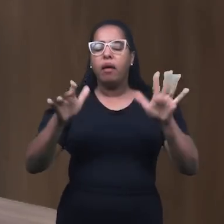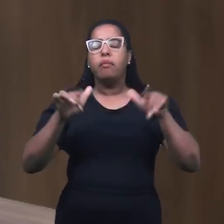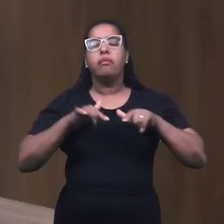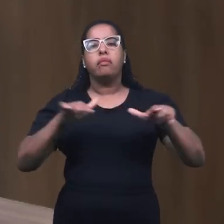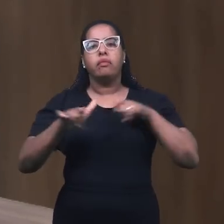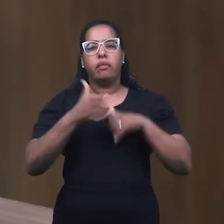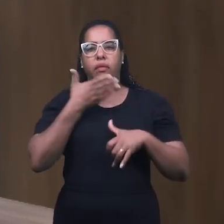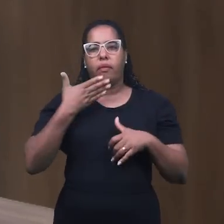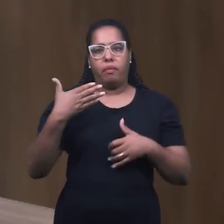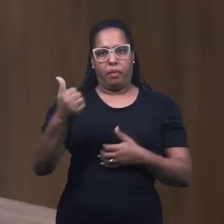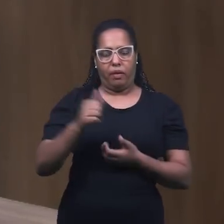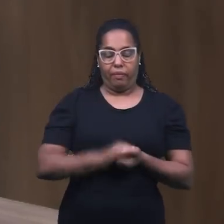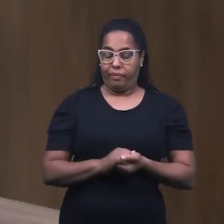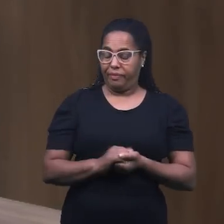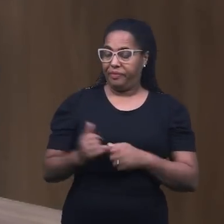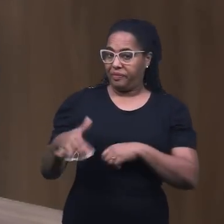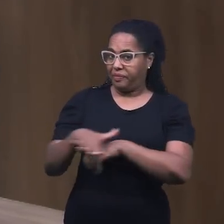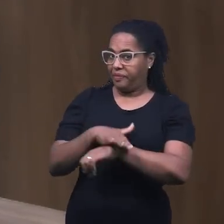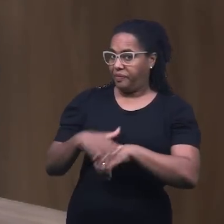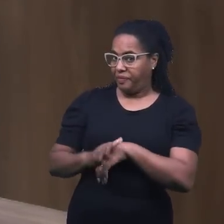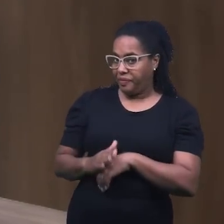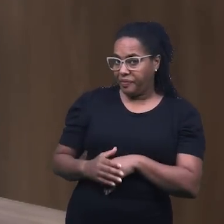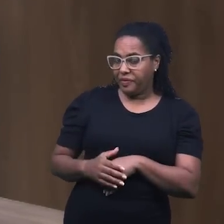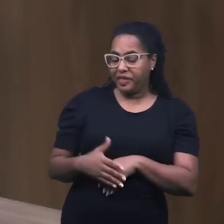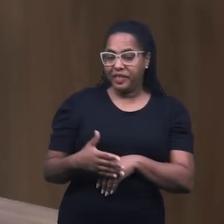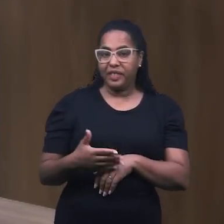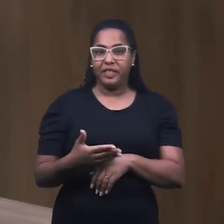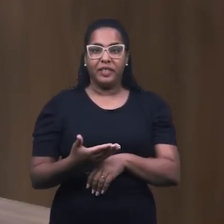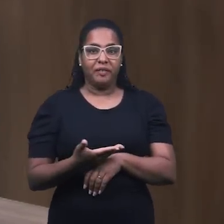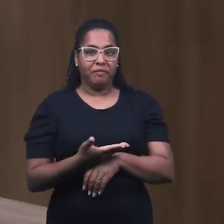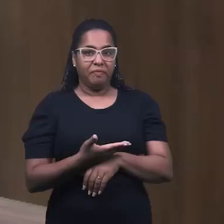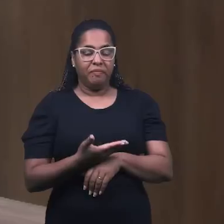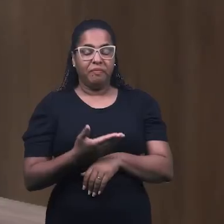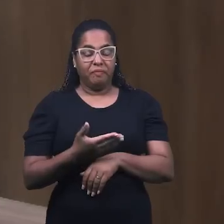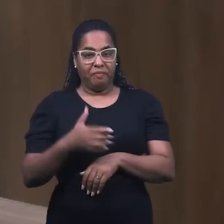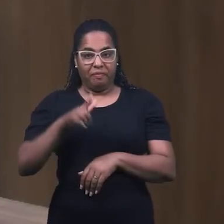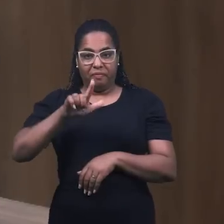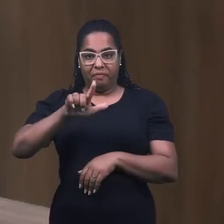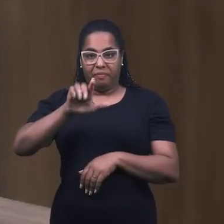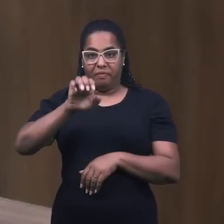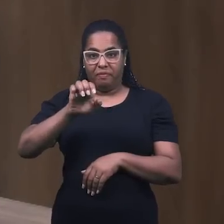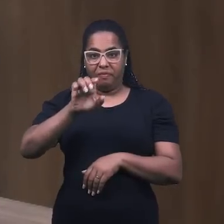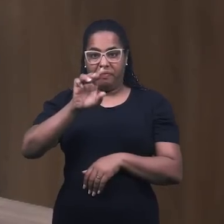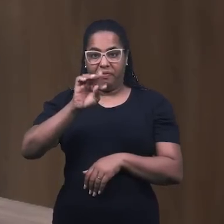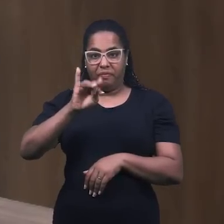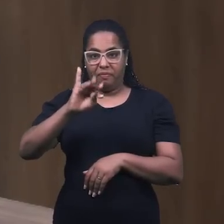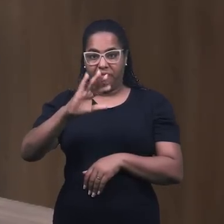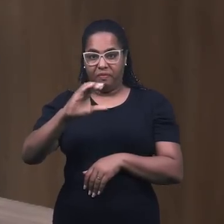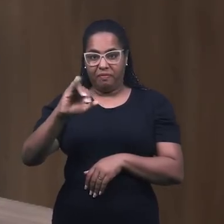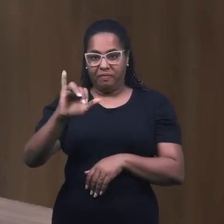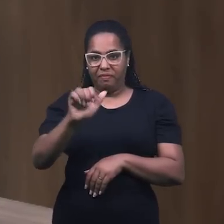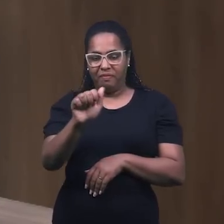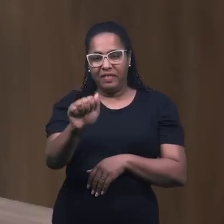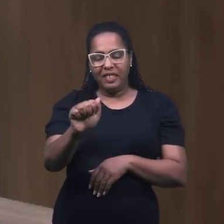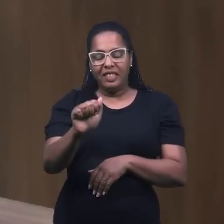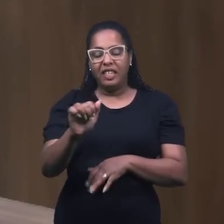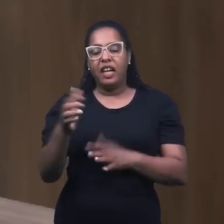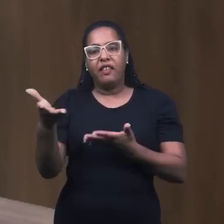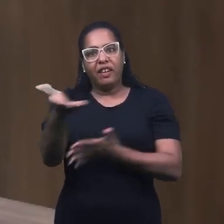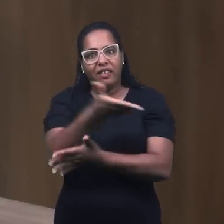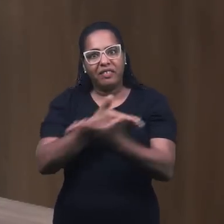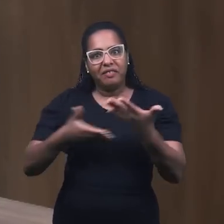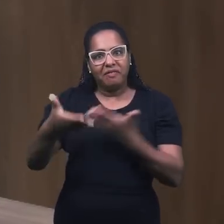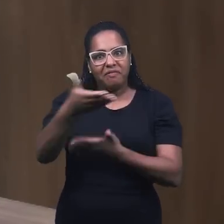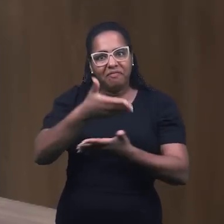melhor. Nós vamos conversar com a nossa irmã Letícia, que está aqui e vai compartilhar com a gente a experiência que